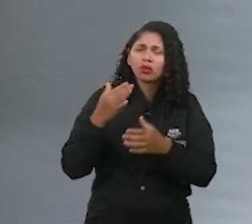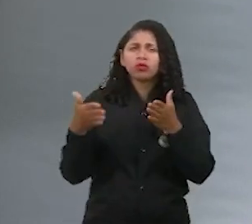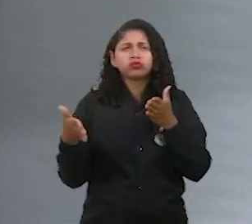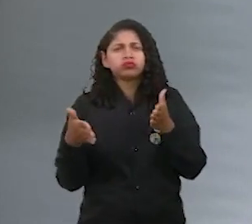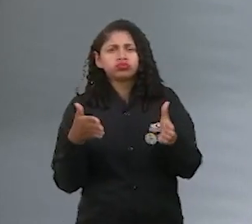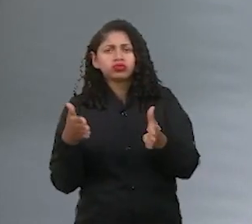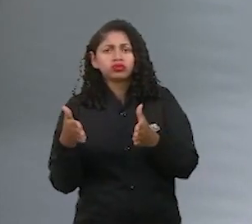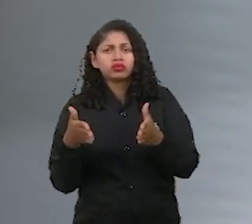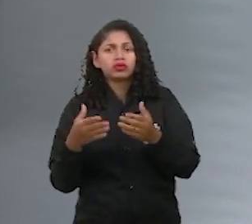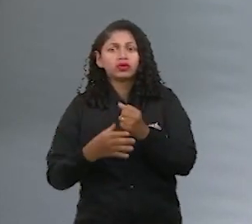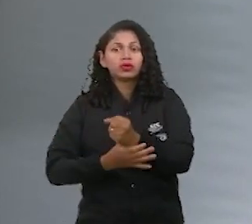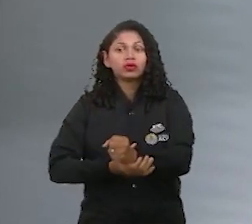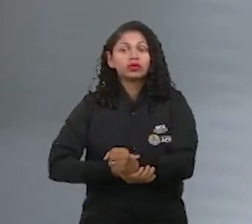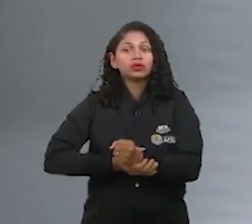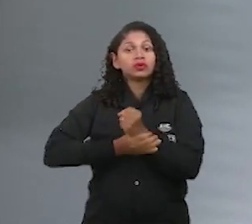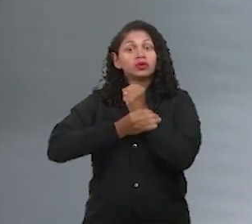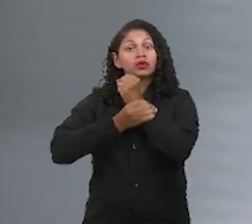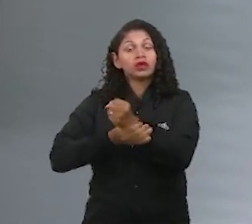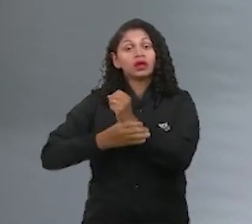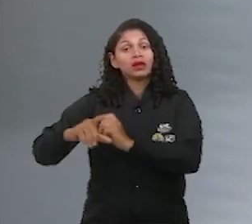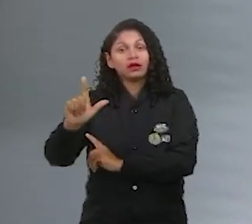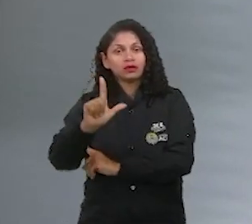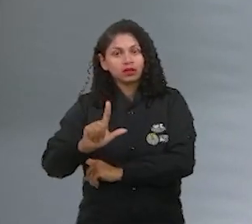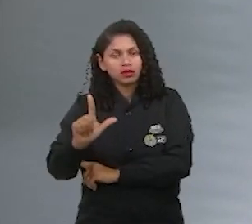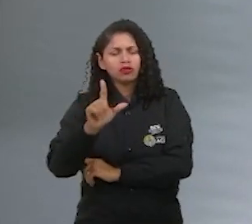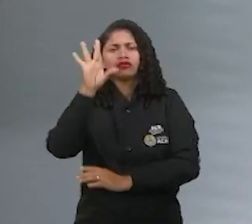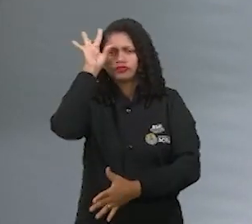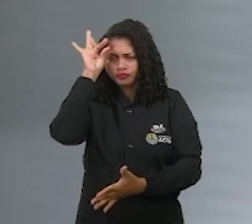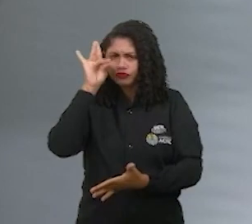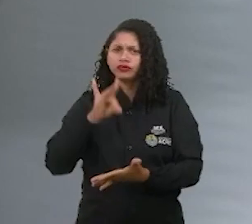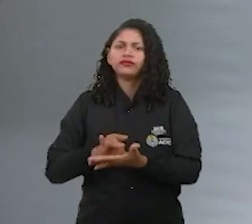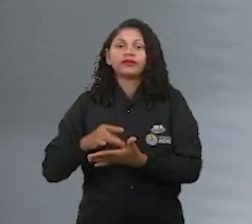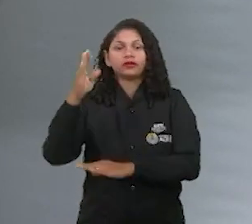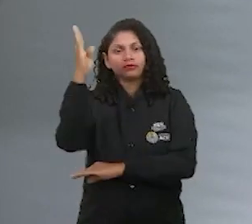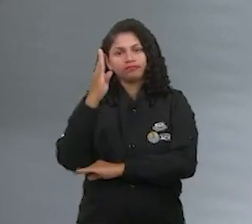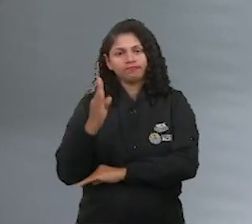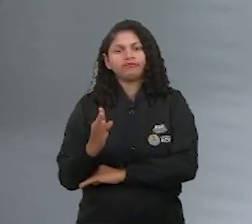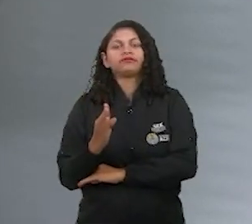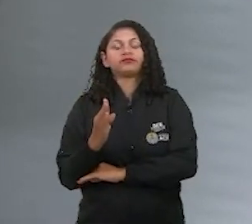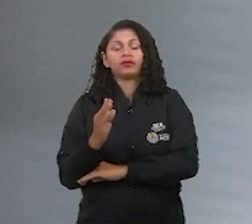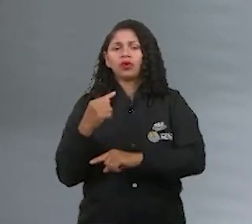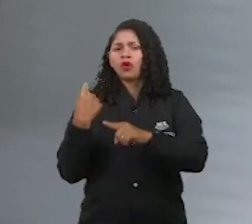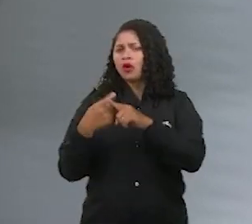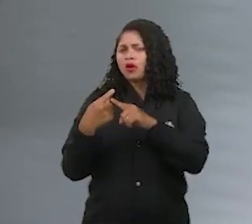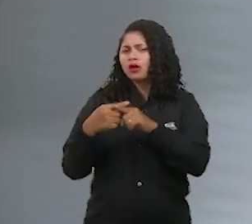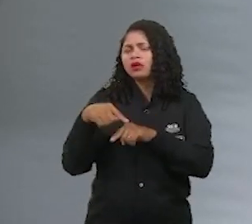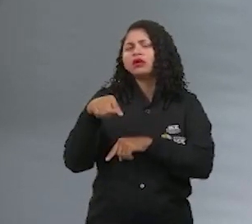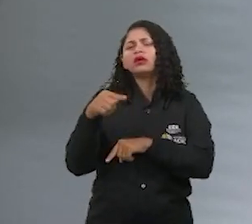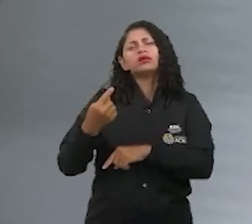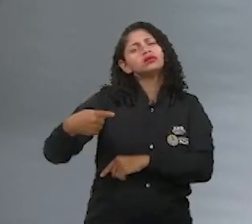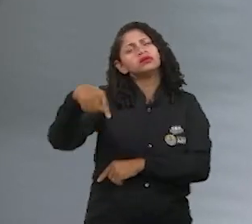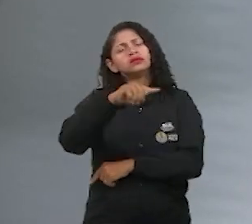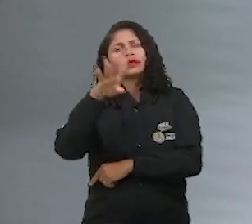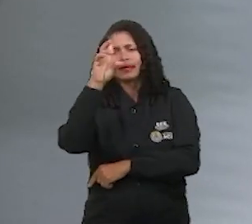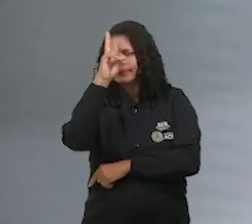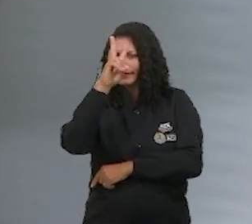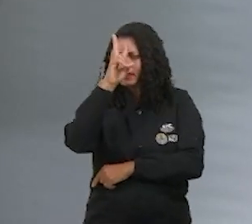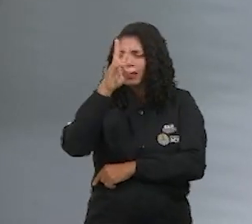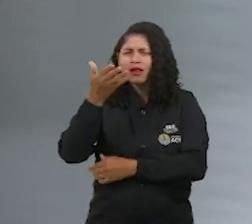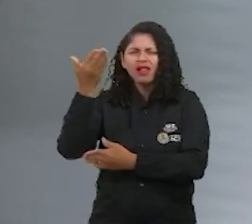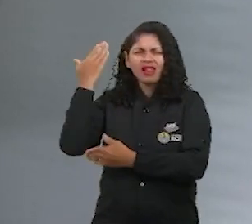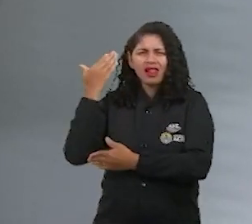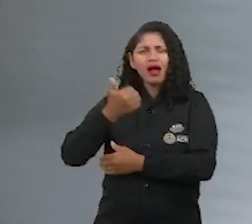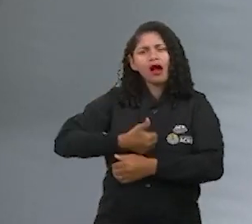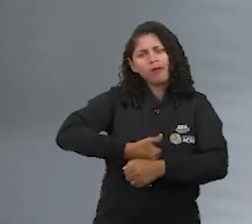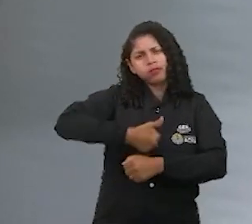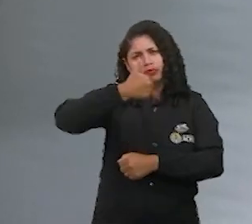da consolidação da literatura de fato brasileira. Porque vocês lembram lá da primeira fase, que era uma fase